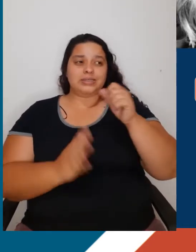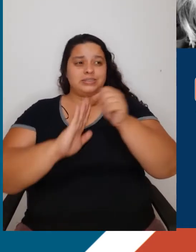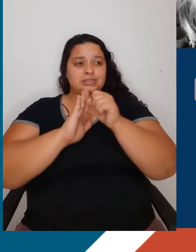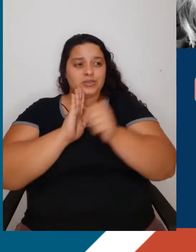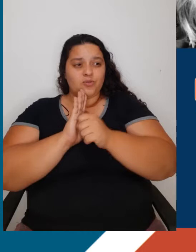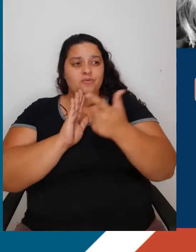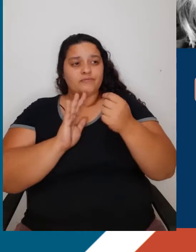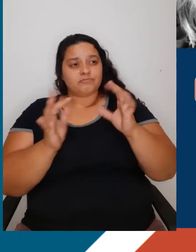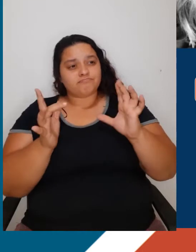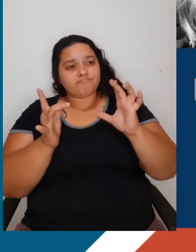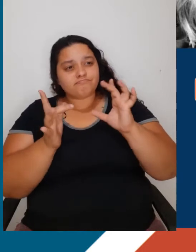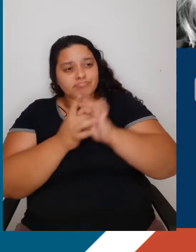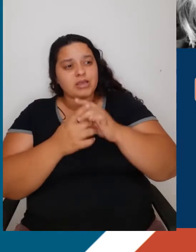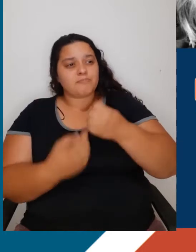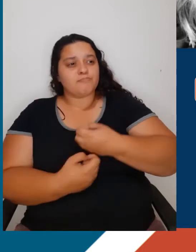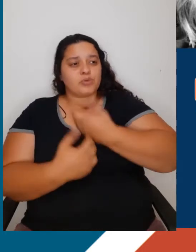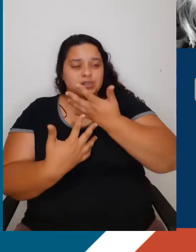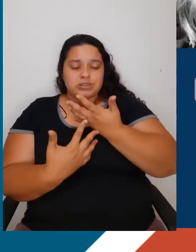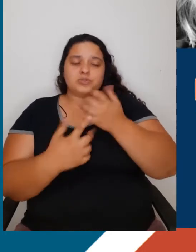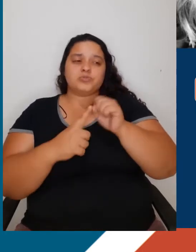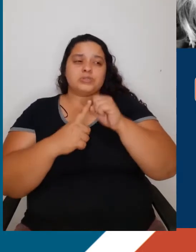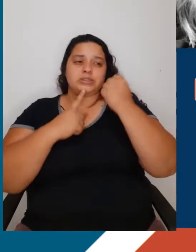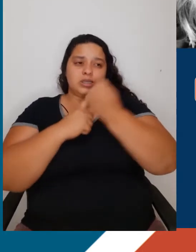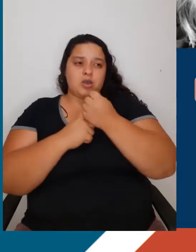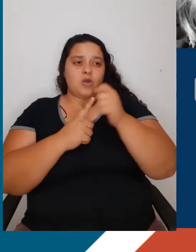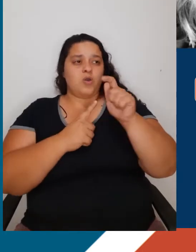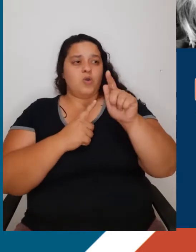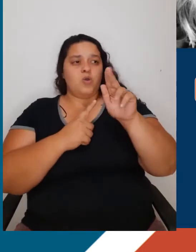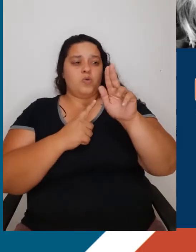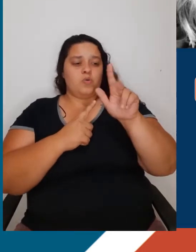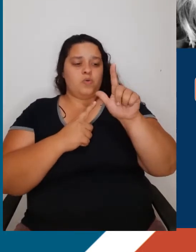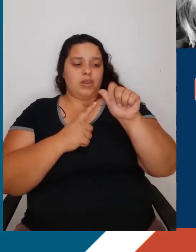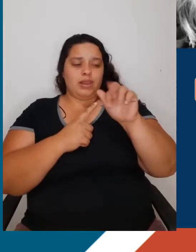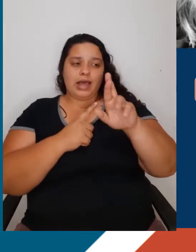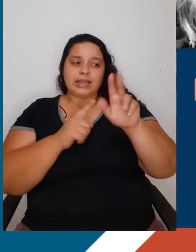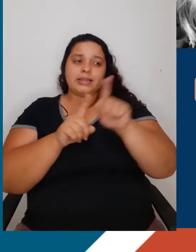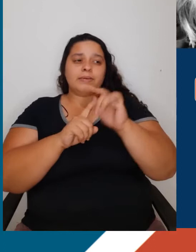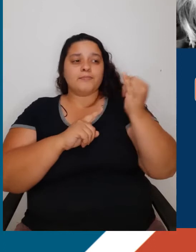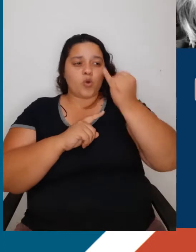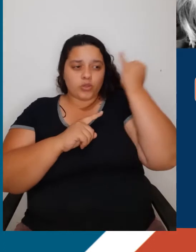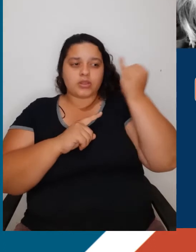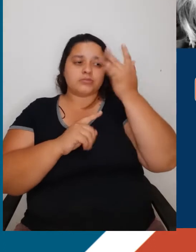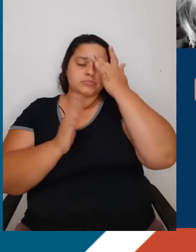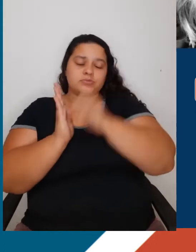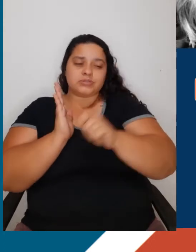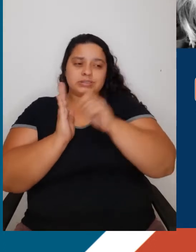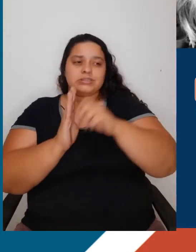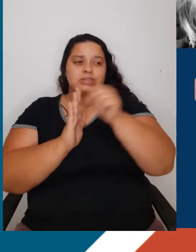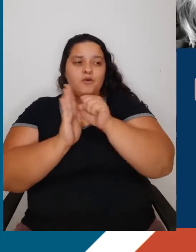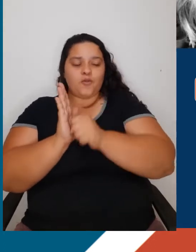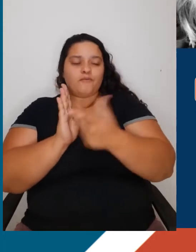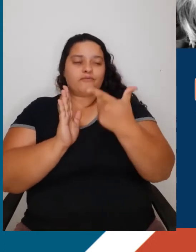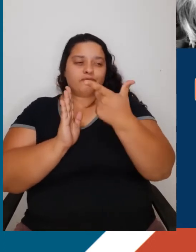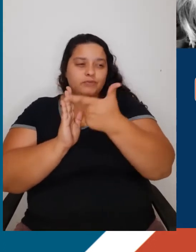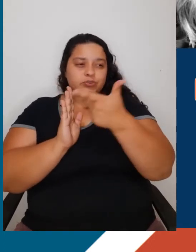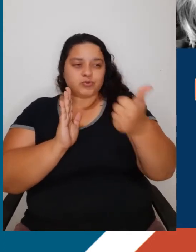uma produção mais engajada a partir da poesia social, Goulart foi um importante autor também para o século XXI, com a atualização